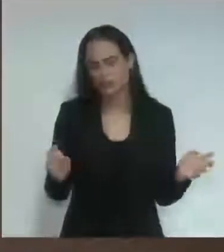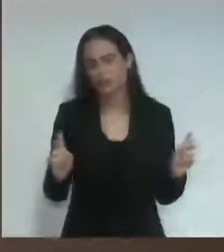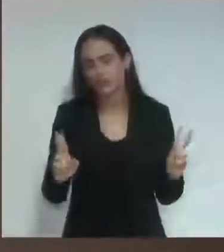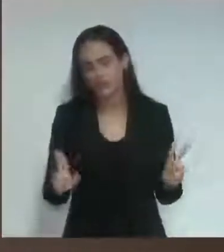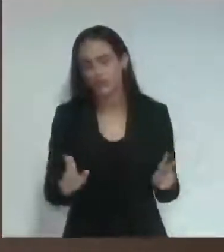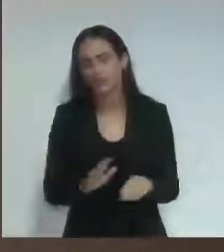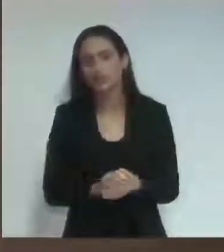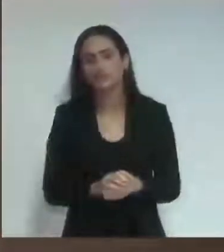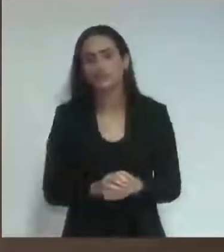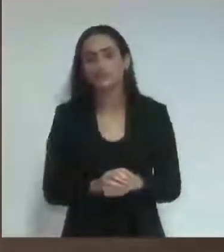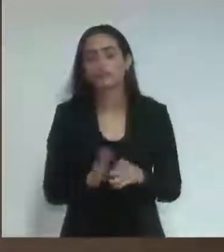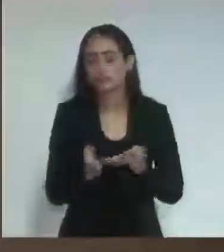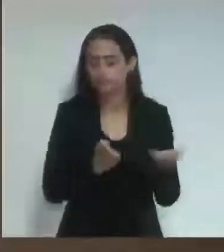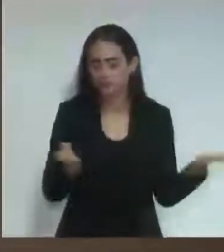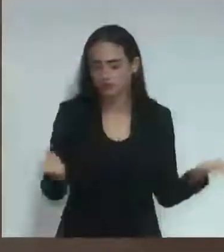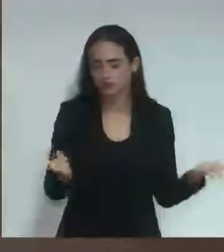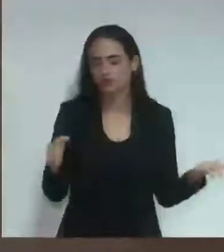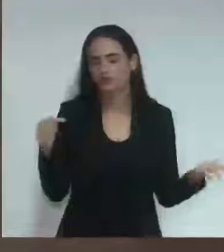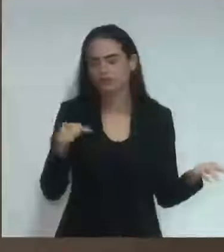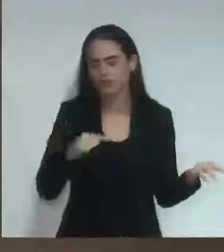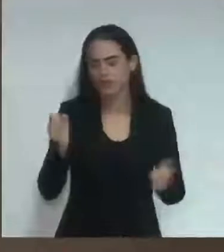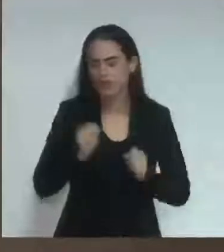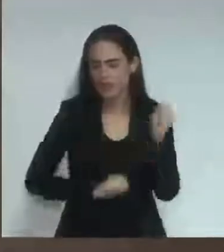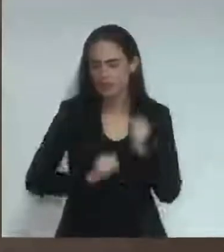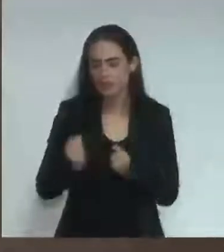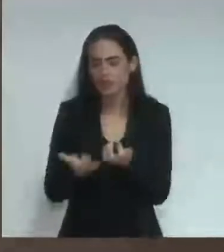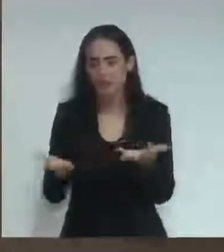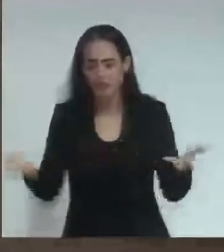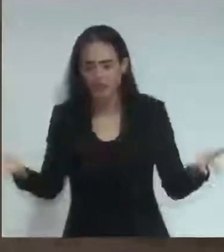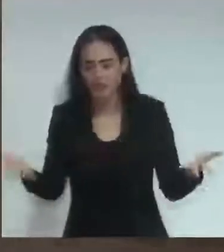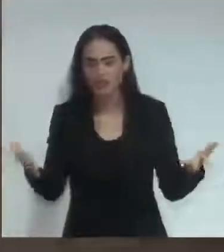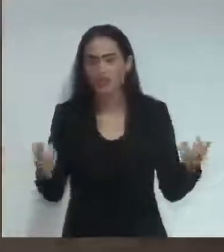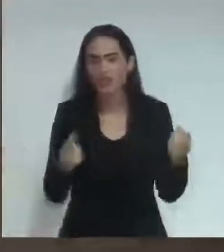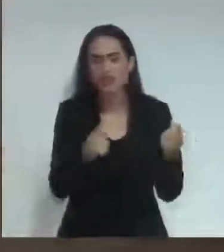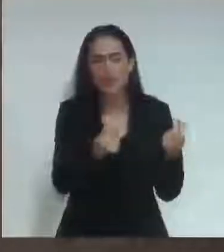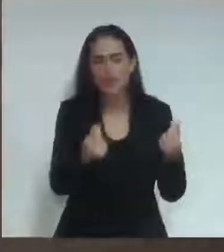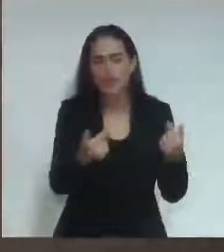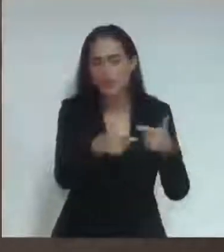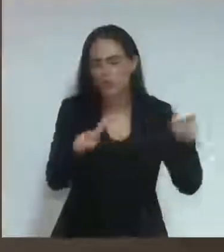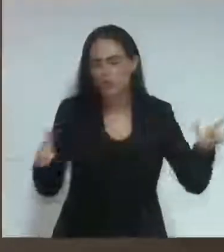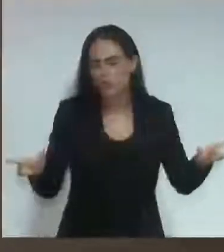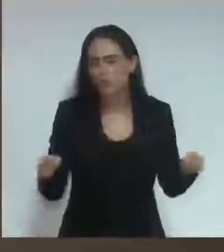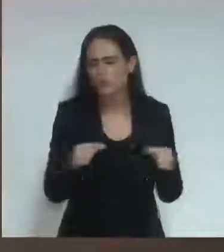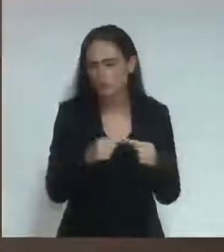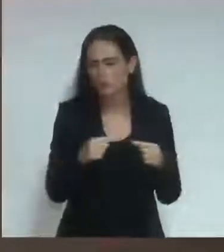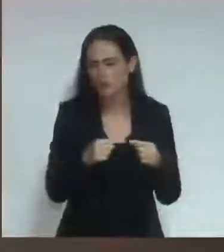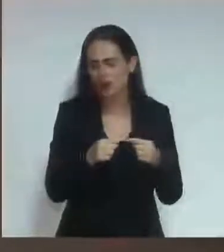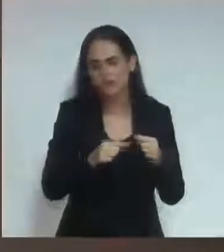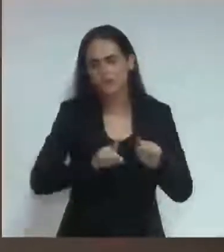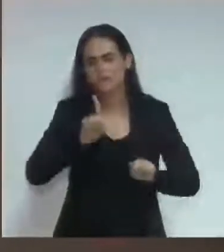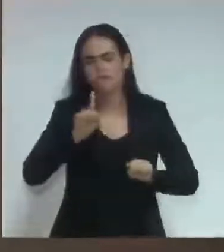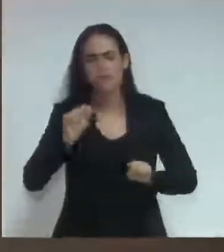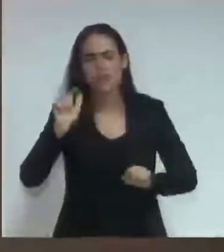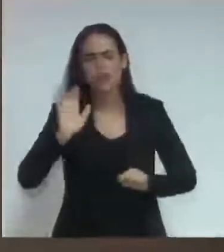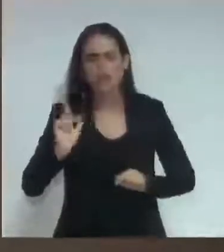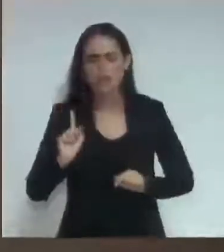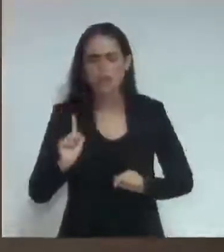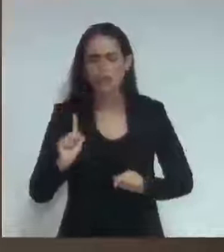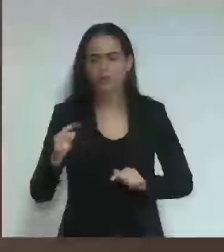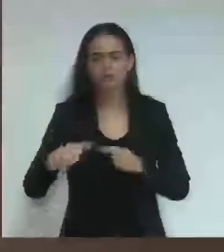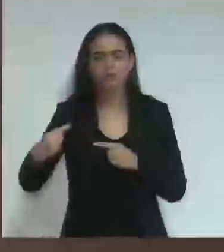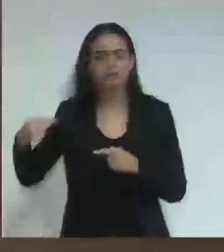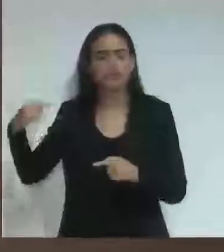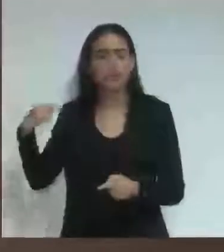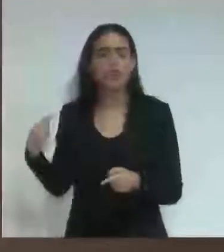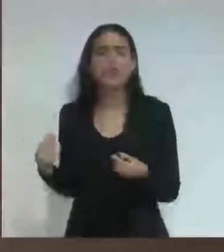forneceu a preço de mercado, em consignação, fez 100 mil latinhas, forneceu mesas, cadeiras, tudo sem custo nenhum. Eu pergunto, e nos outros anos, como